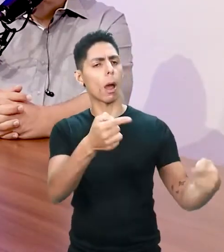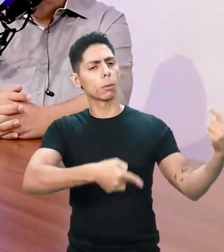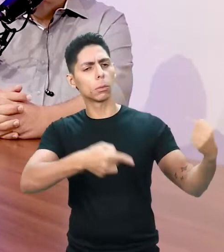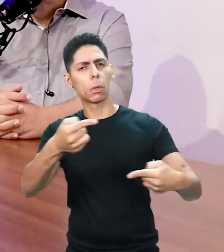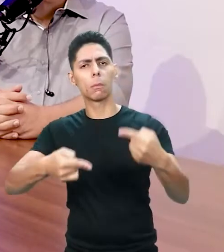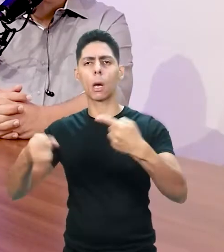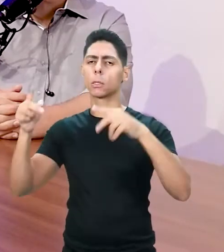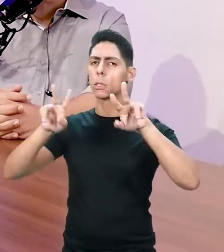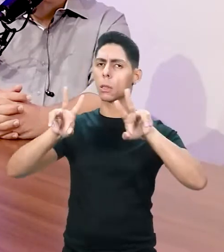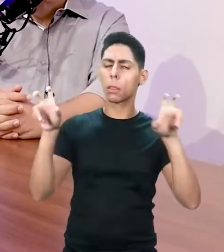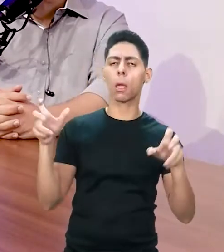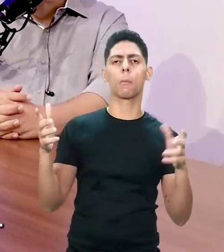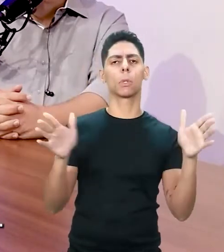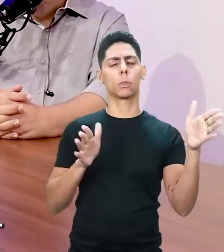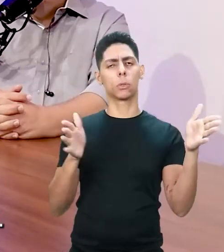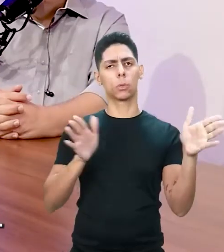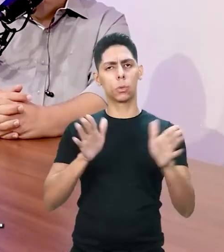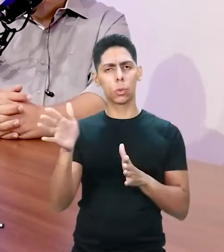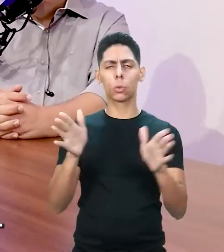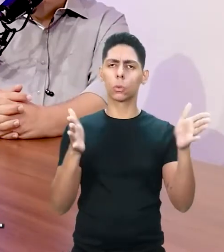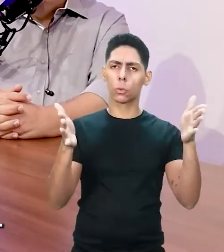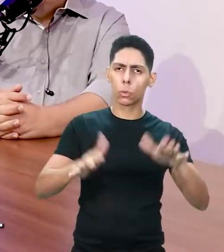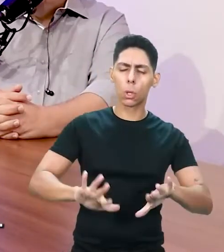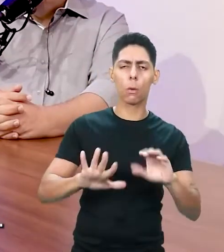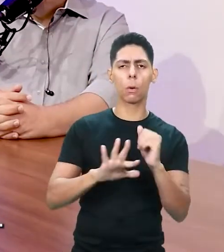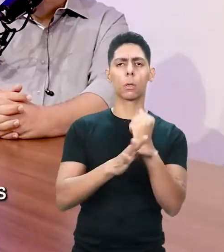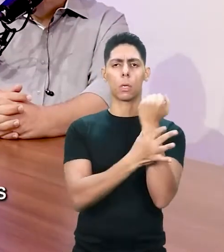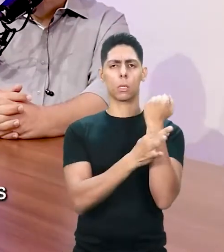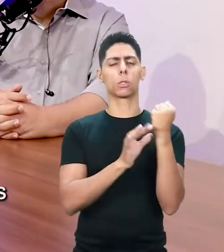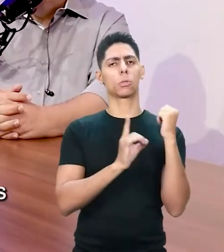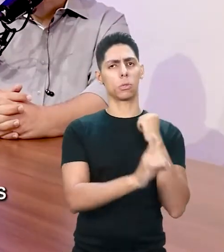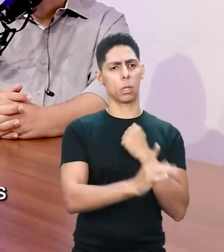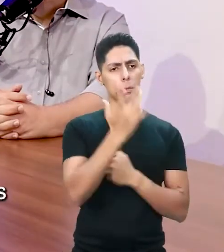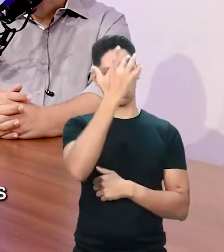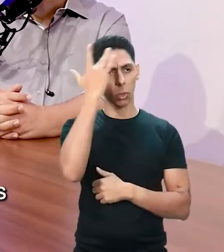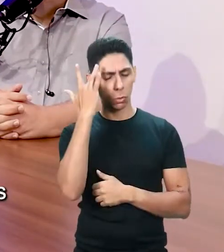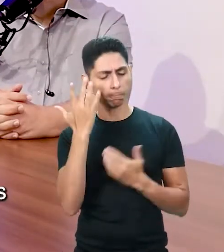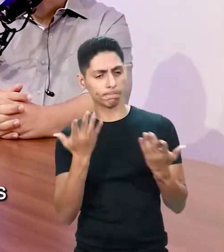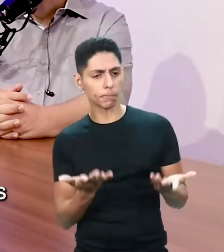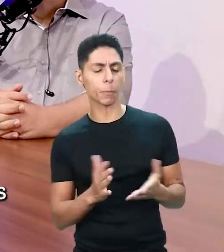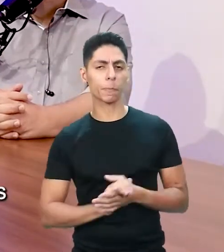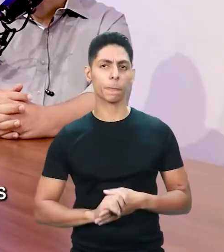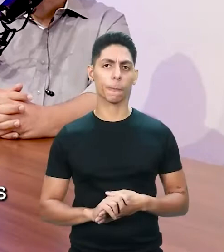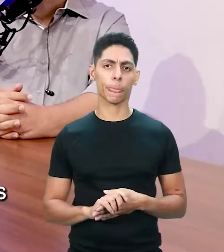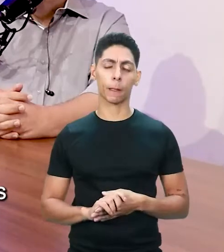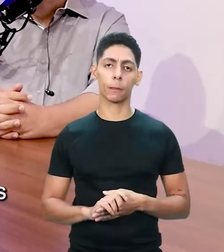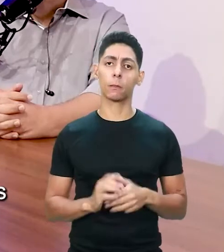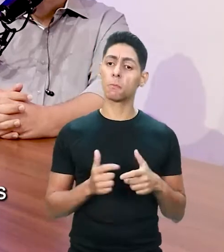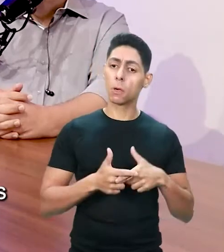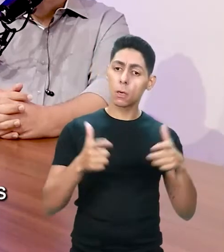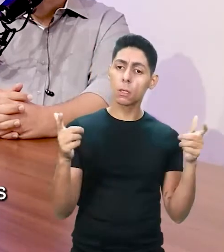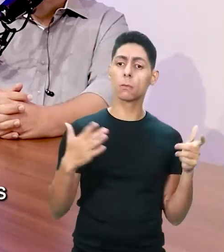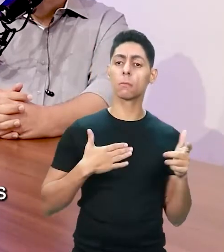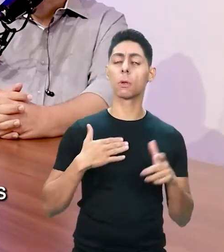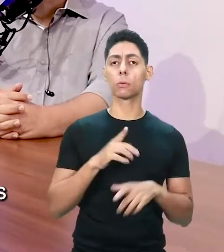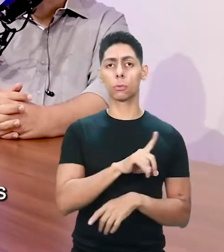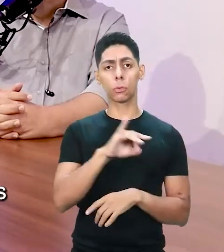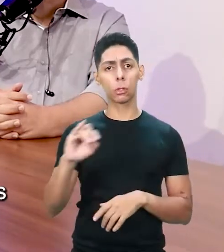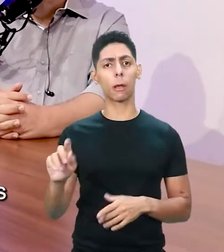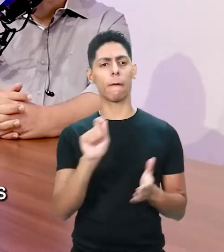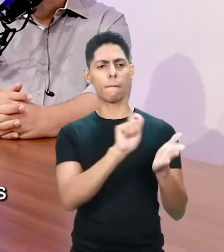sobre inclusão, defesa e garantia de direitos das pessoas com deficiência. Então, eu passo boa parte dos meus dias falando e escrevendo em